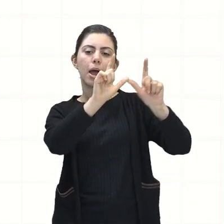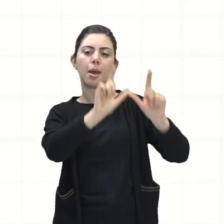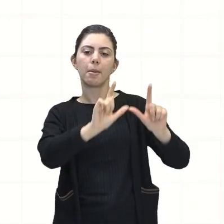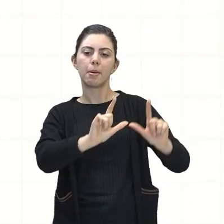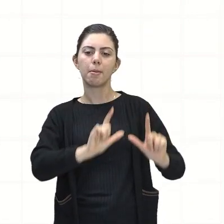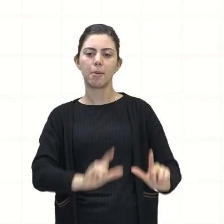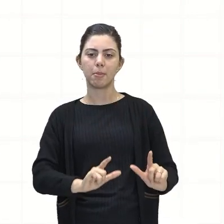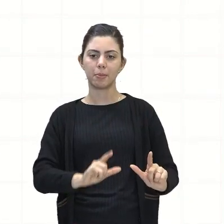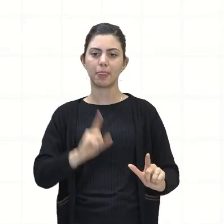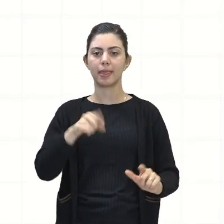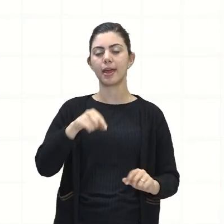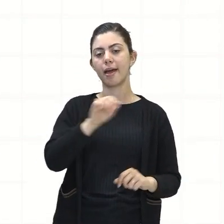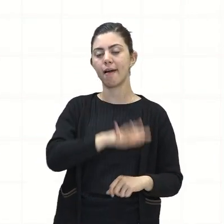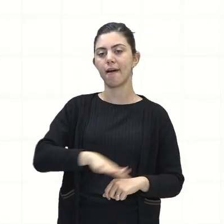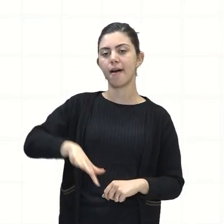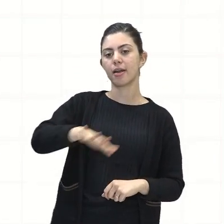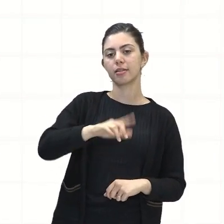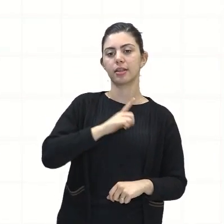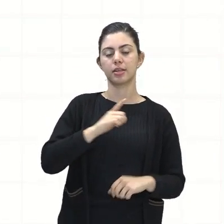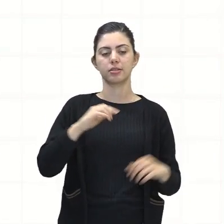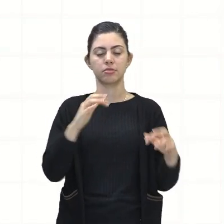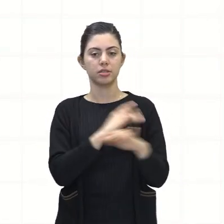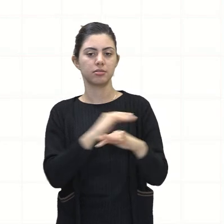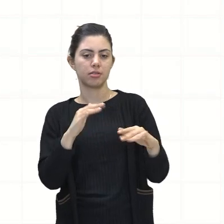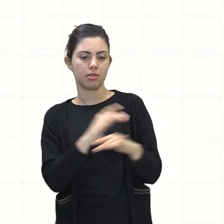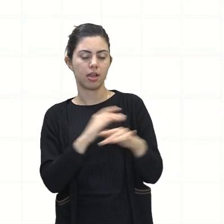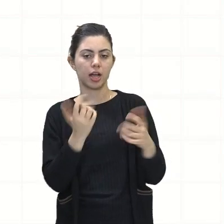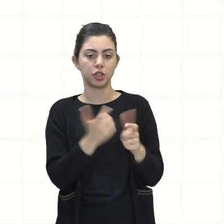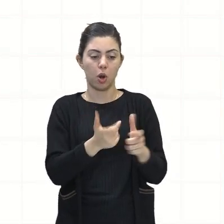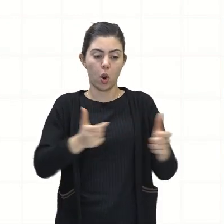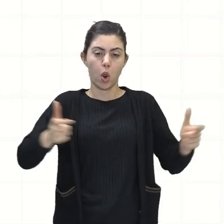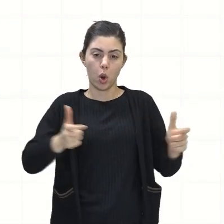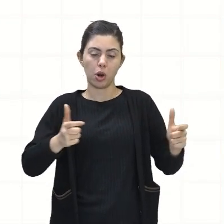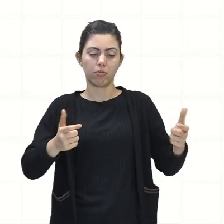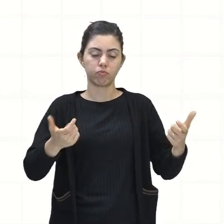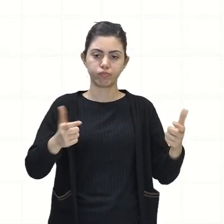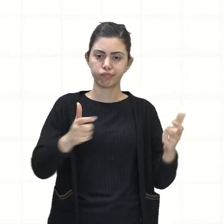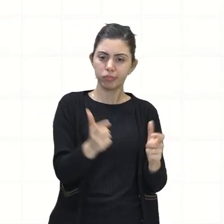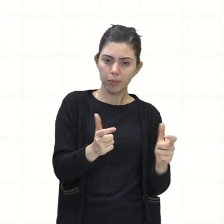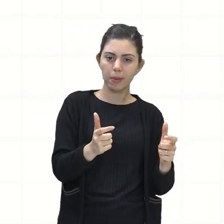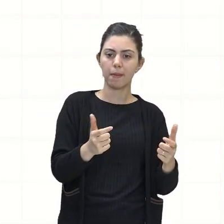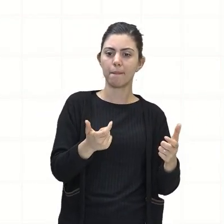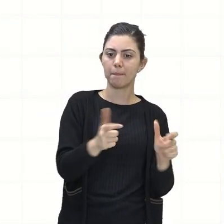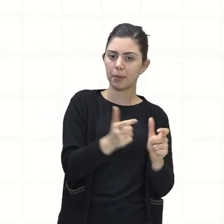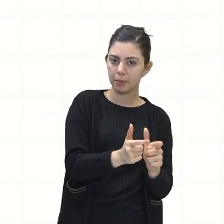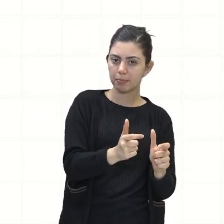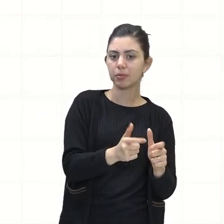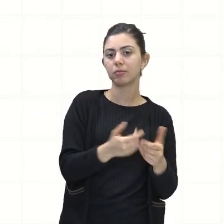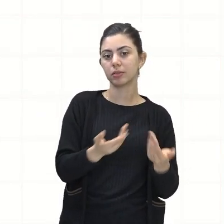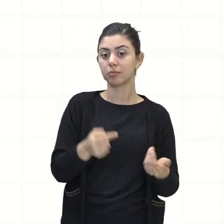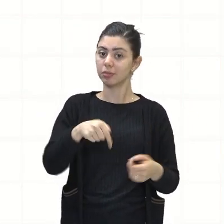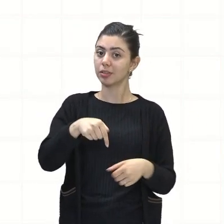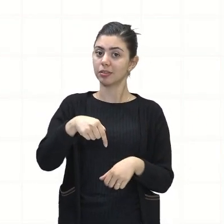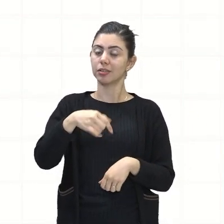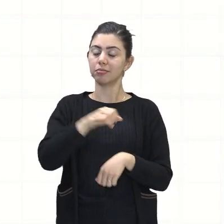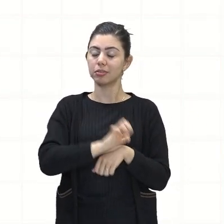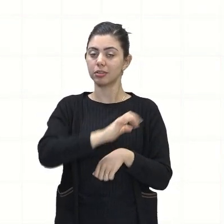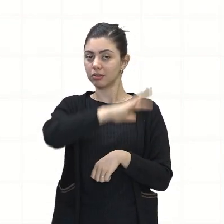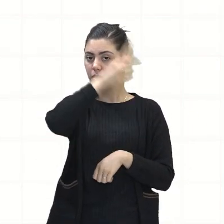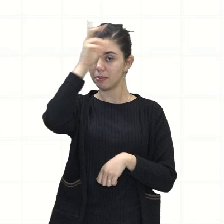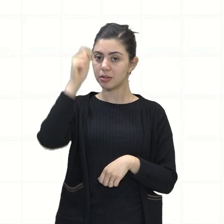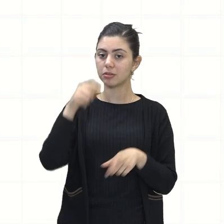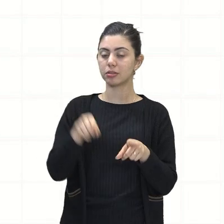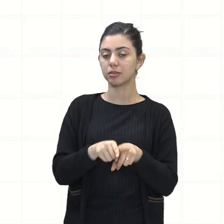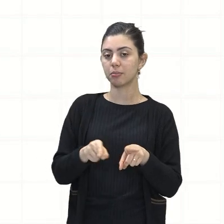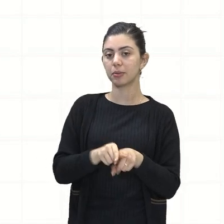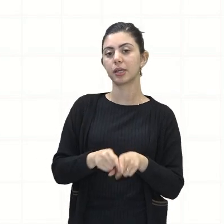de megacidades, as áreas que são de grandes cidades, cidades médias, como é o caso aqui de Manaus, né? E ao